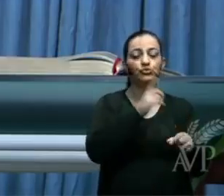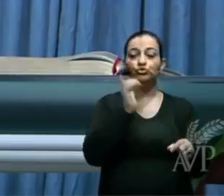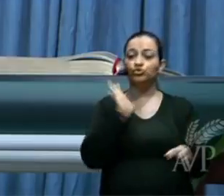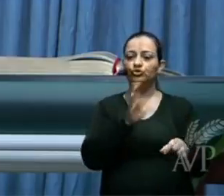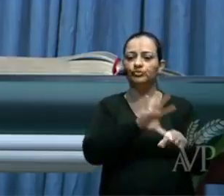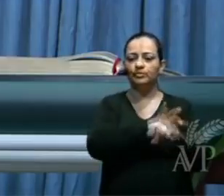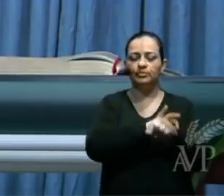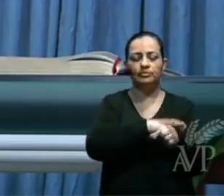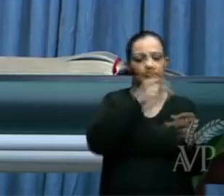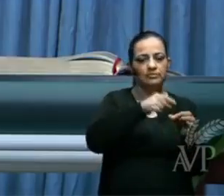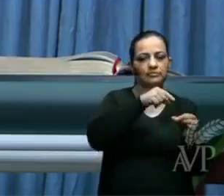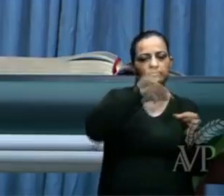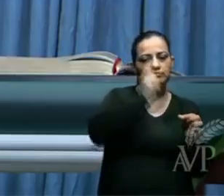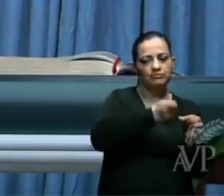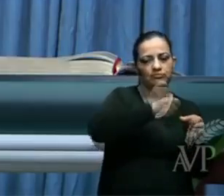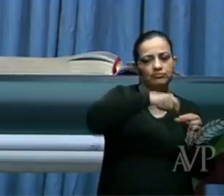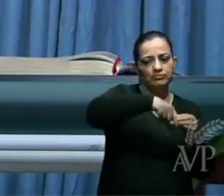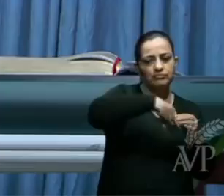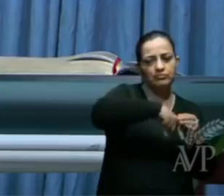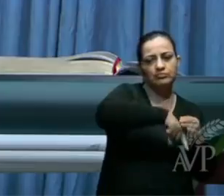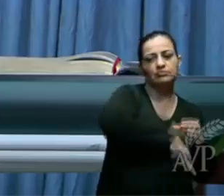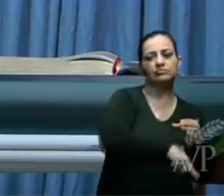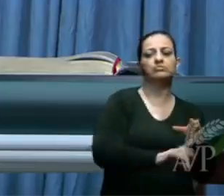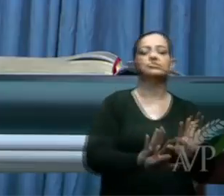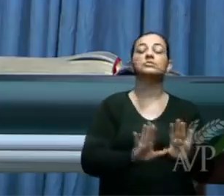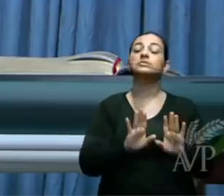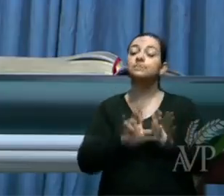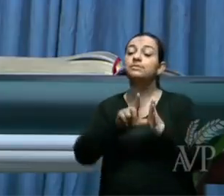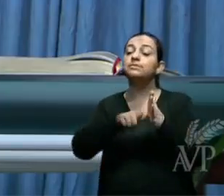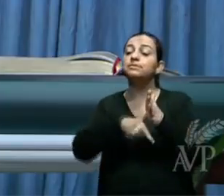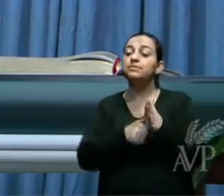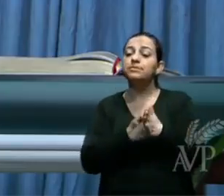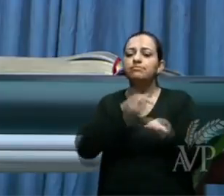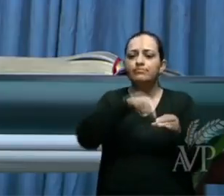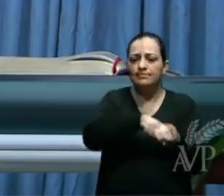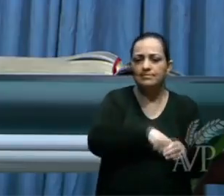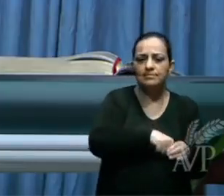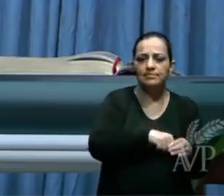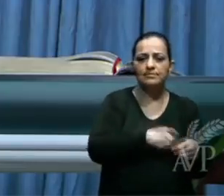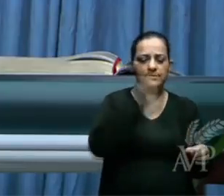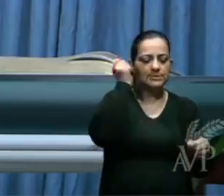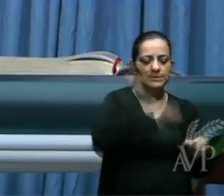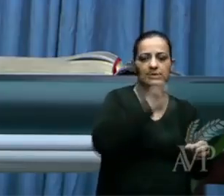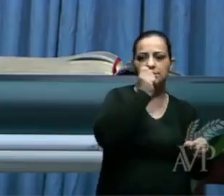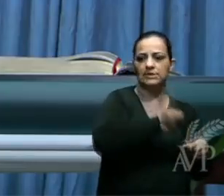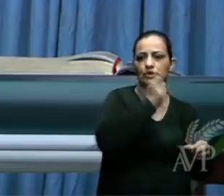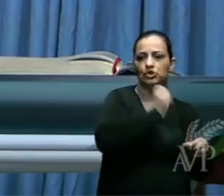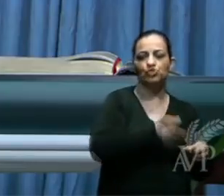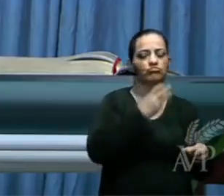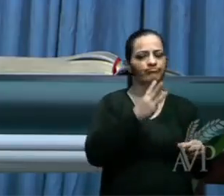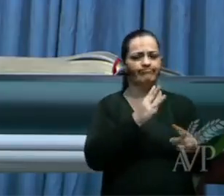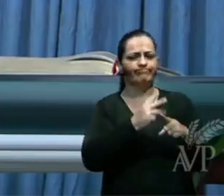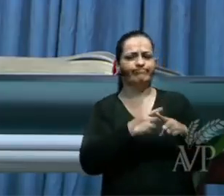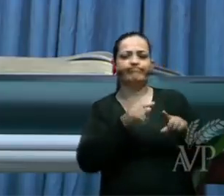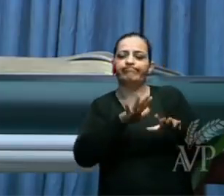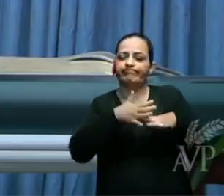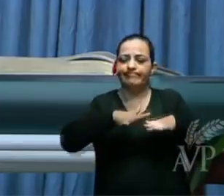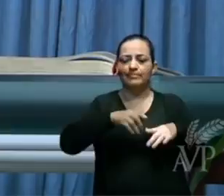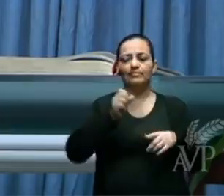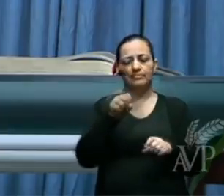ele vai penetrando e depois que ele entra gente ainda dar umas três rebatida por cima não é